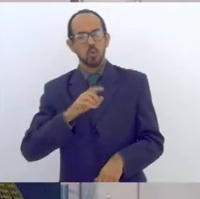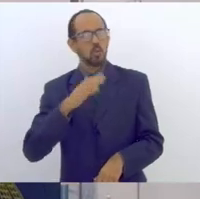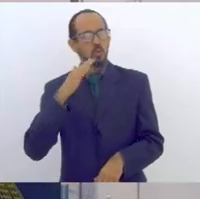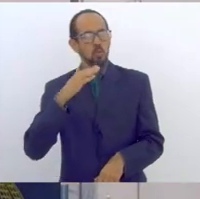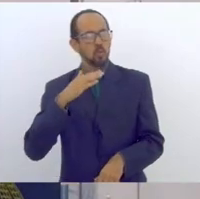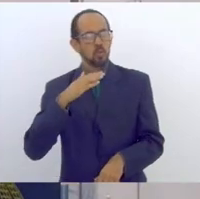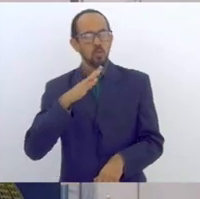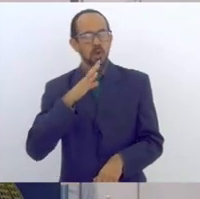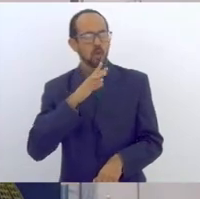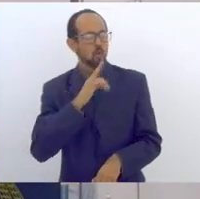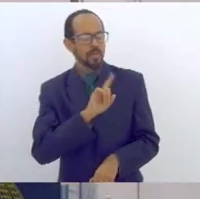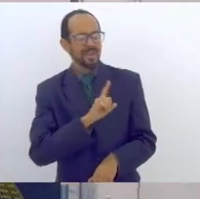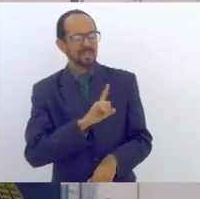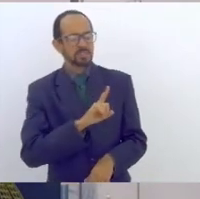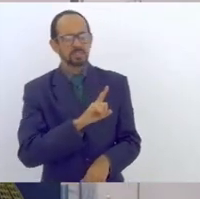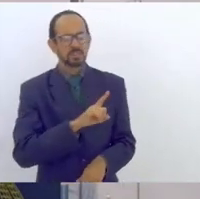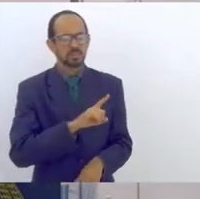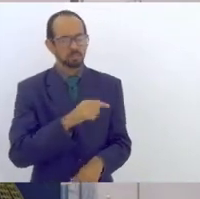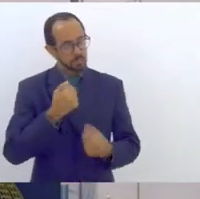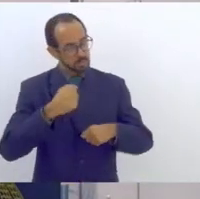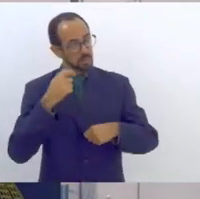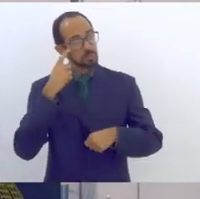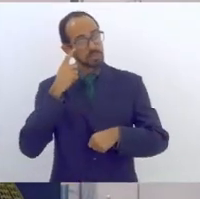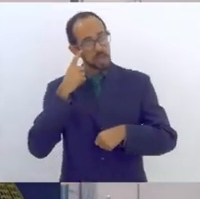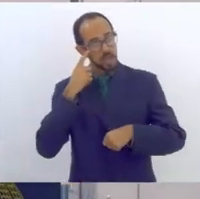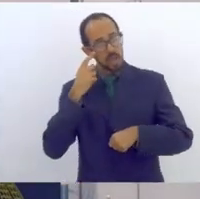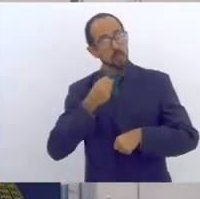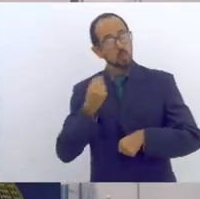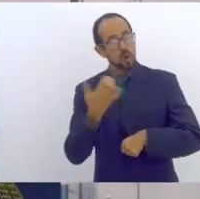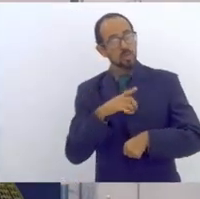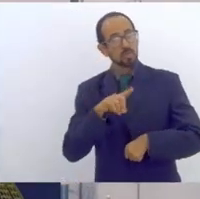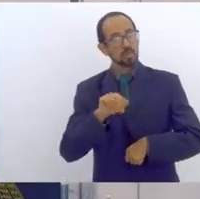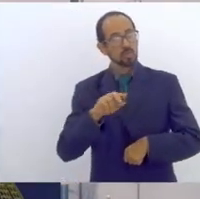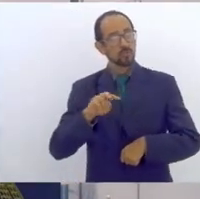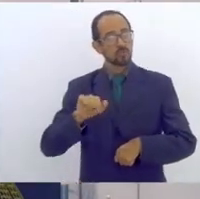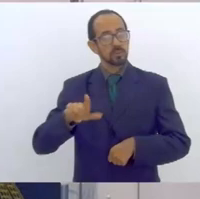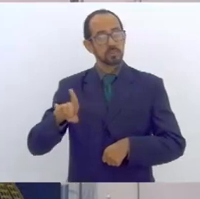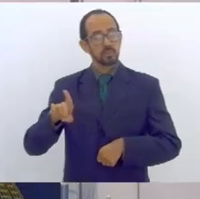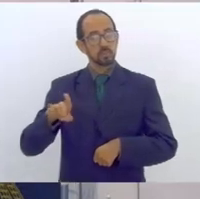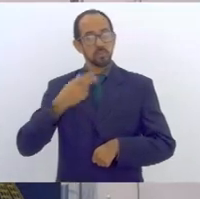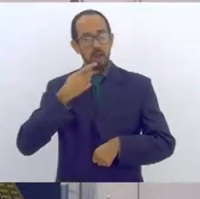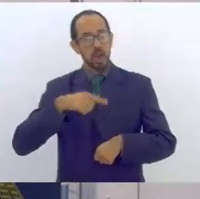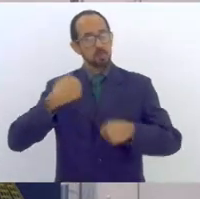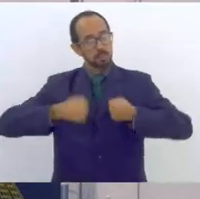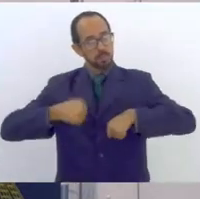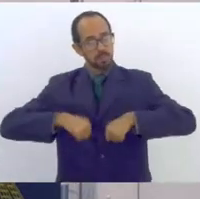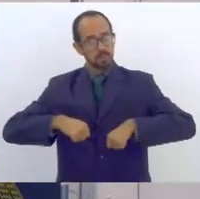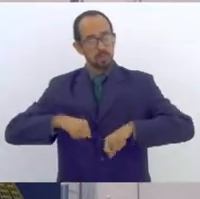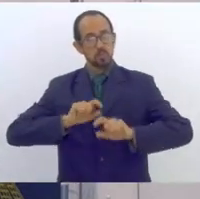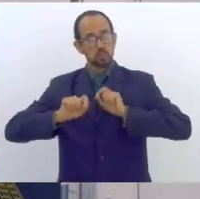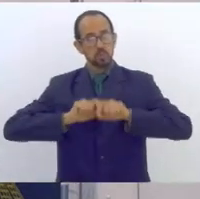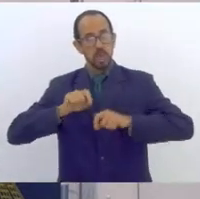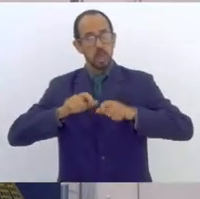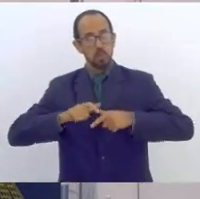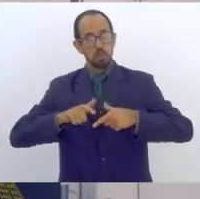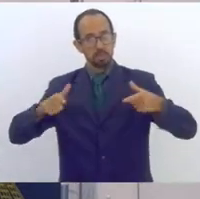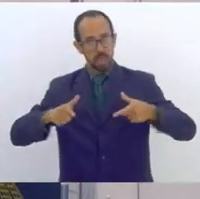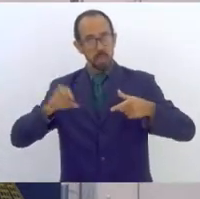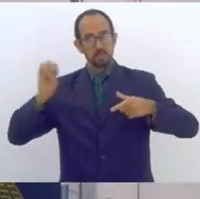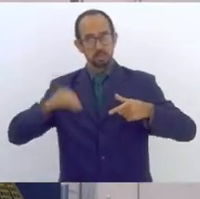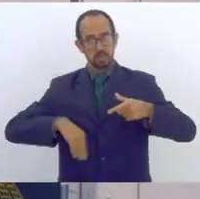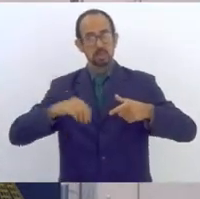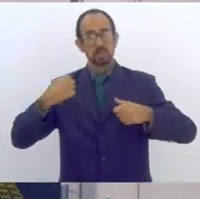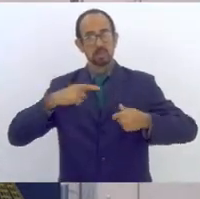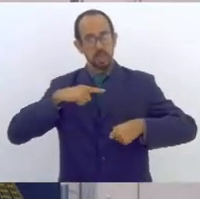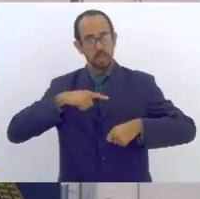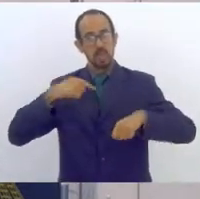tem que pensar nisso tudo então quando o David fala isso é necessário se ampliar existe a possibilidade e